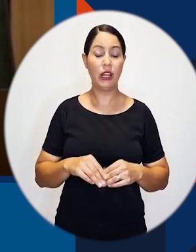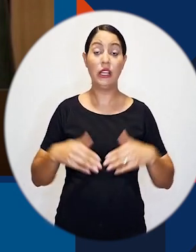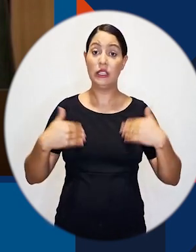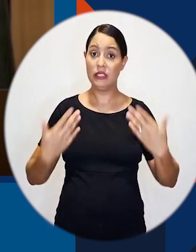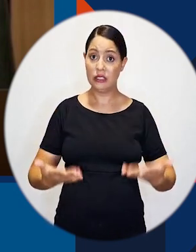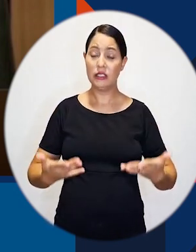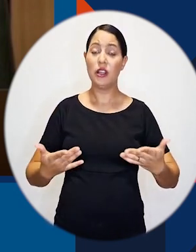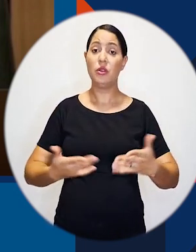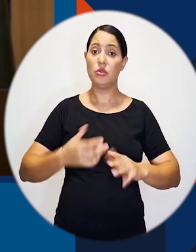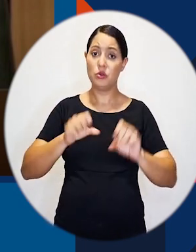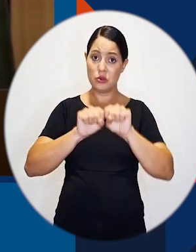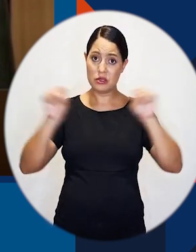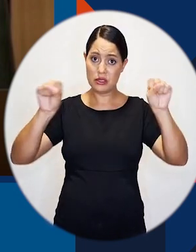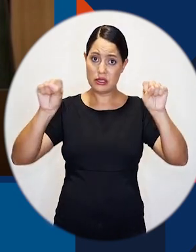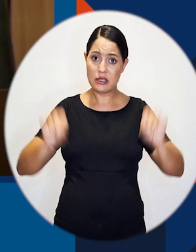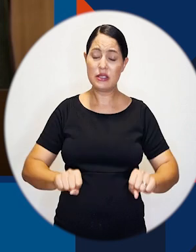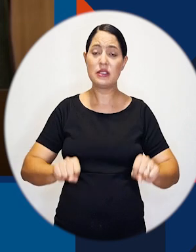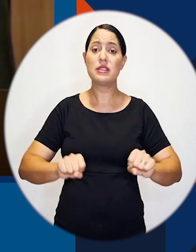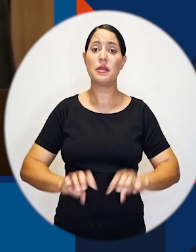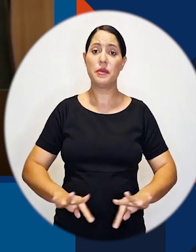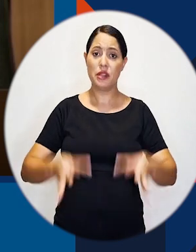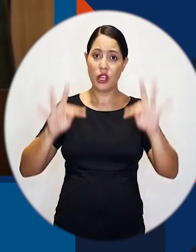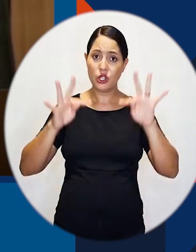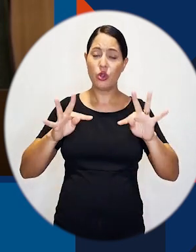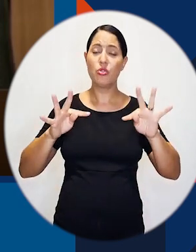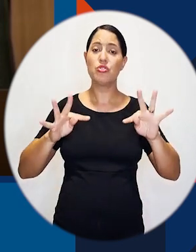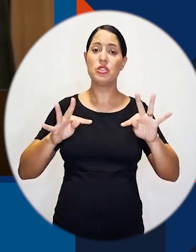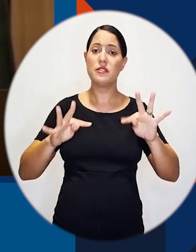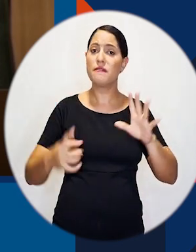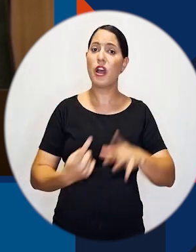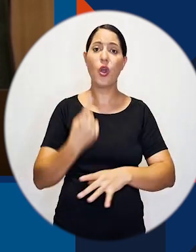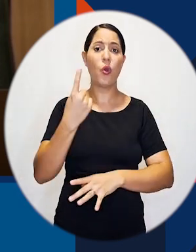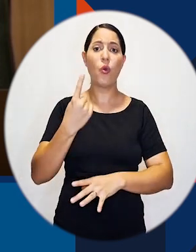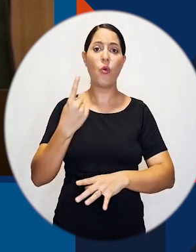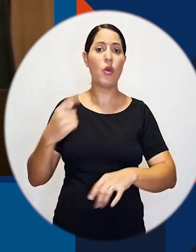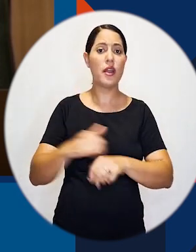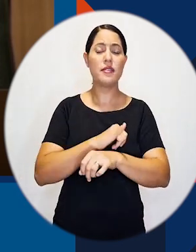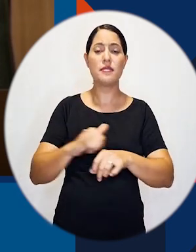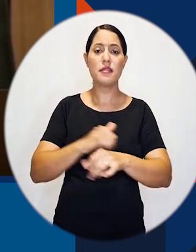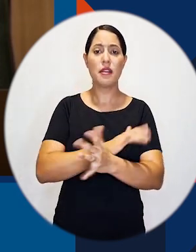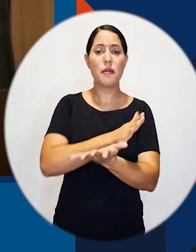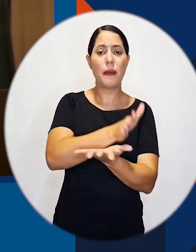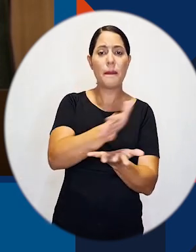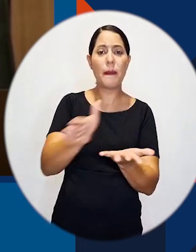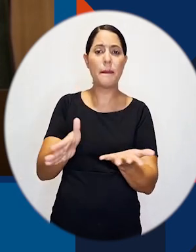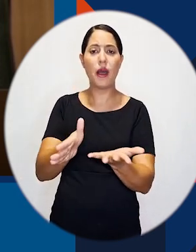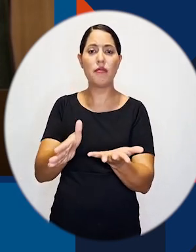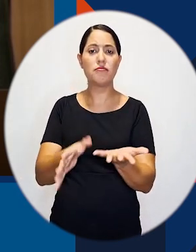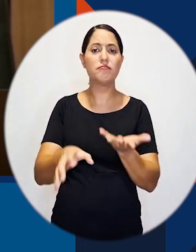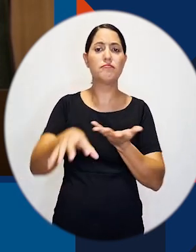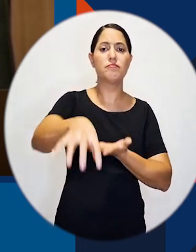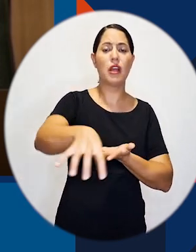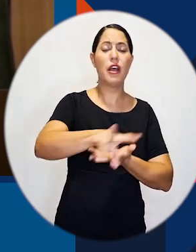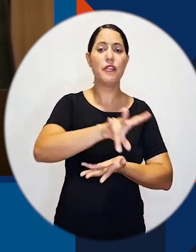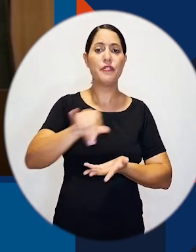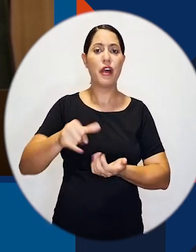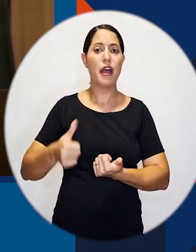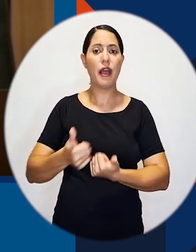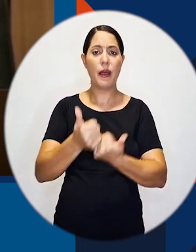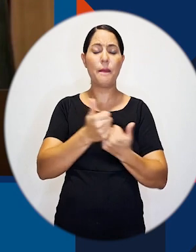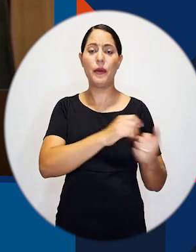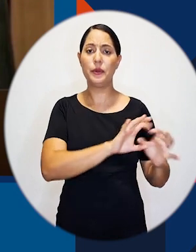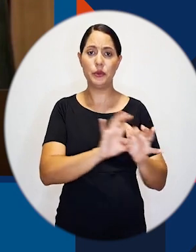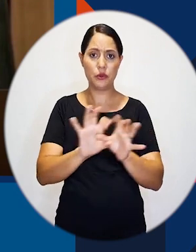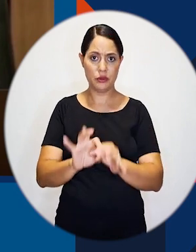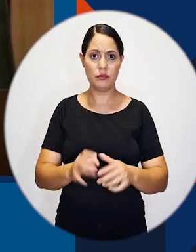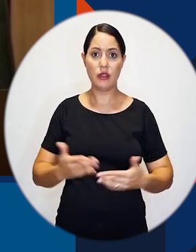E a unificação do processo eletrônico, de plataforma do processo eletrônico, seria benefício para